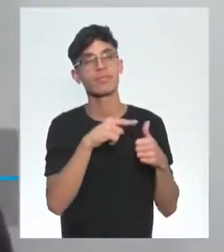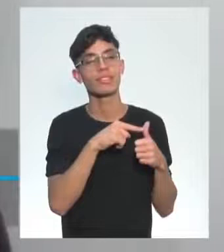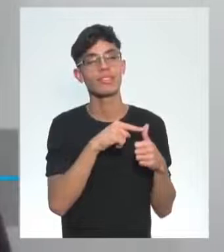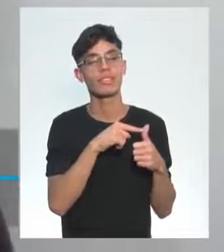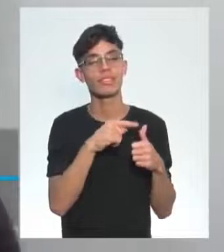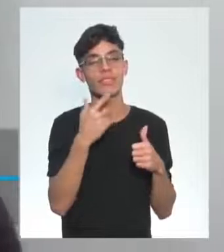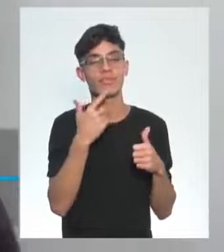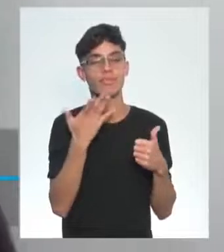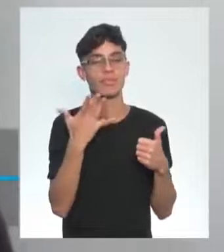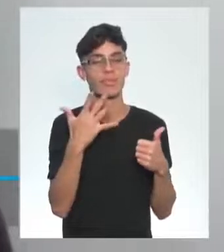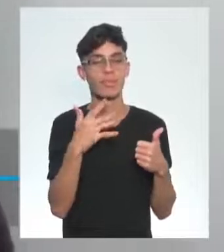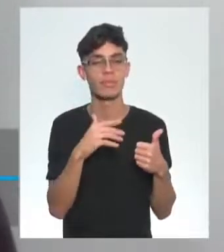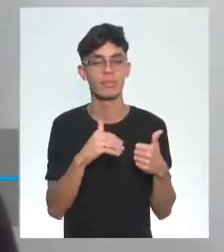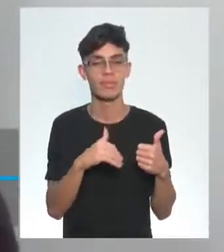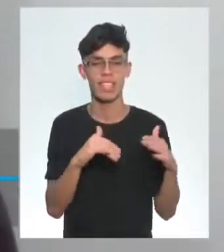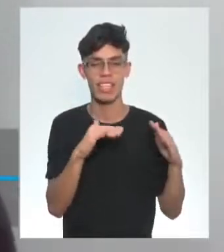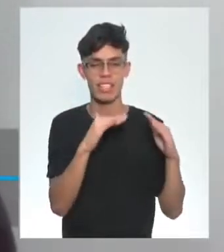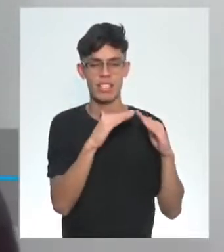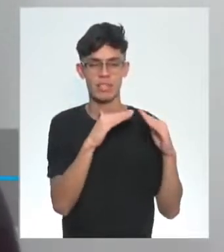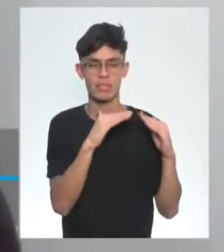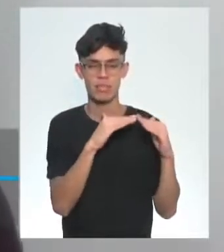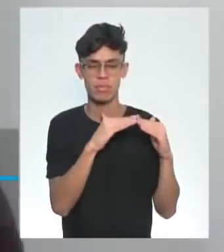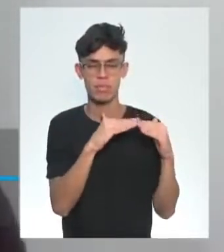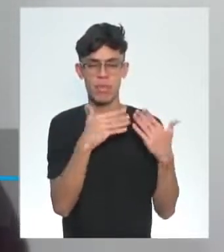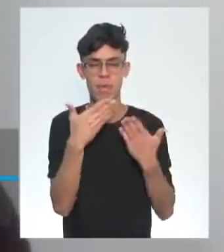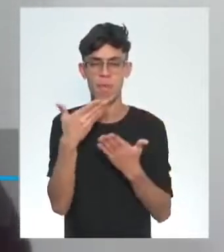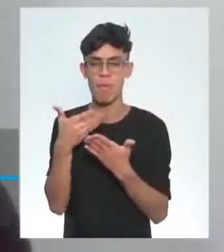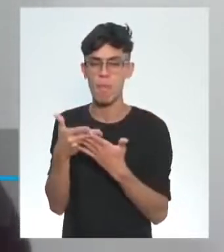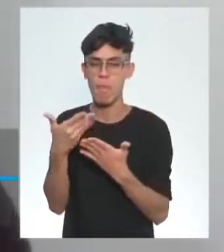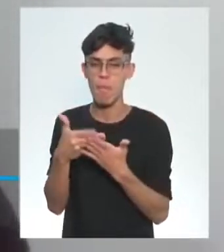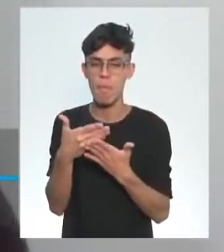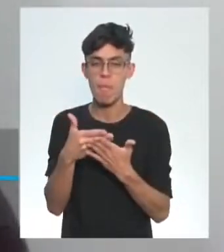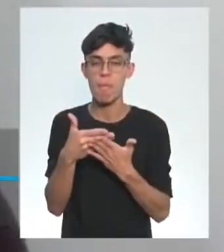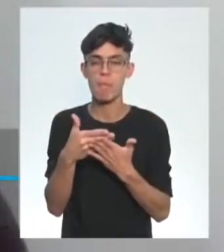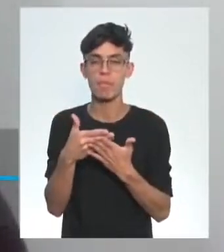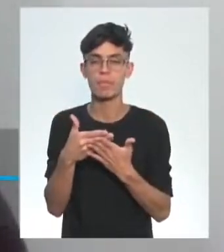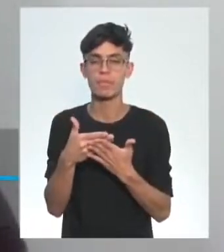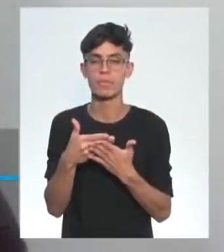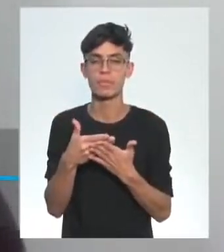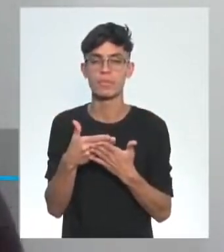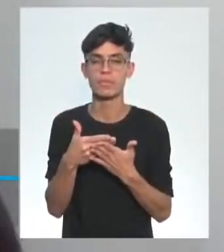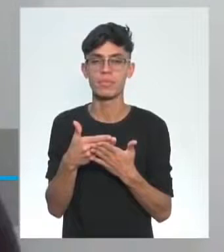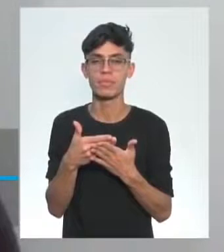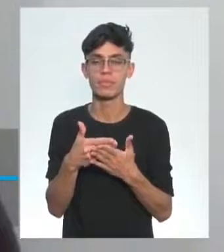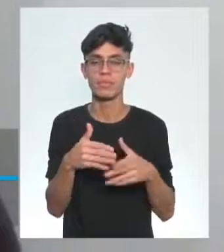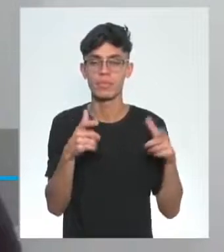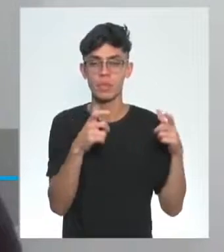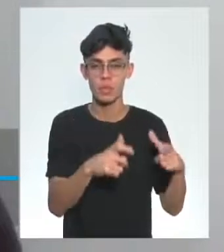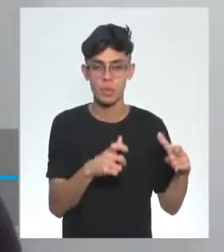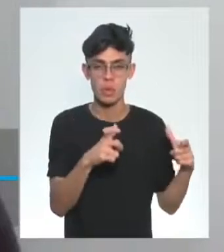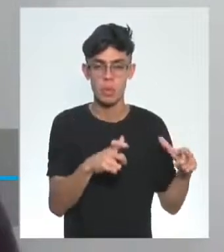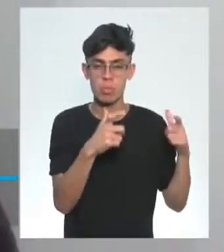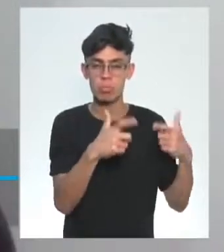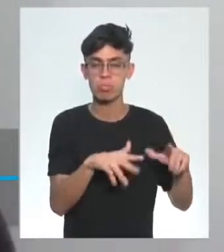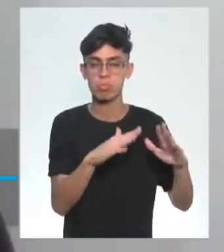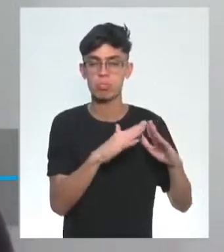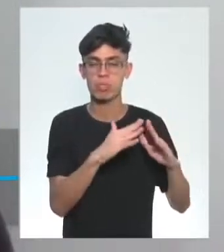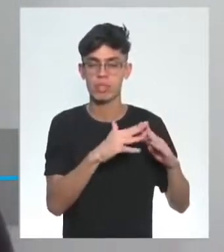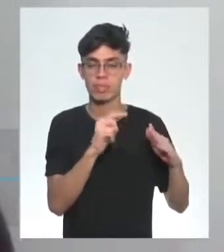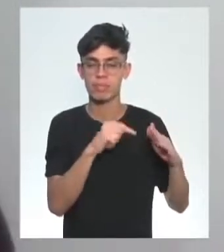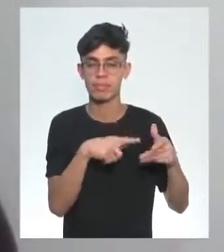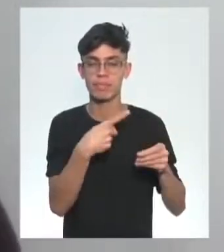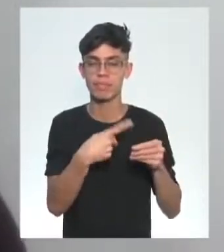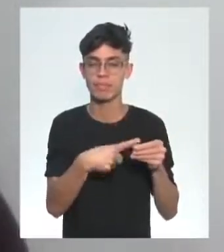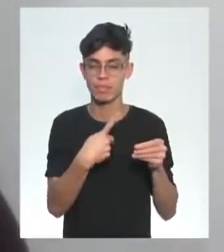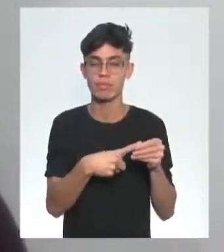de casa, e uma aula que a gente vai falar bastante do nosso lugar, da nossa casa, da nossa